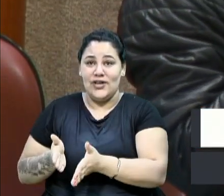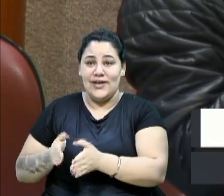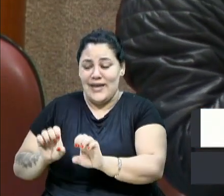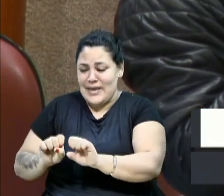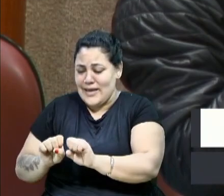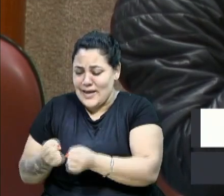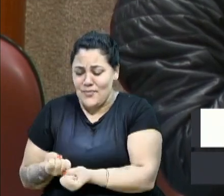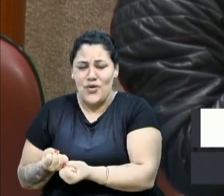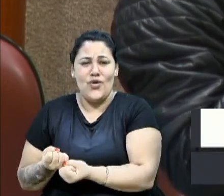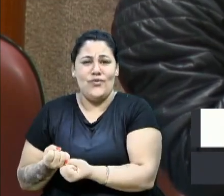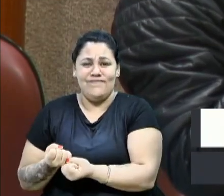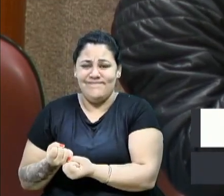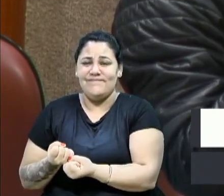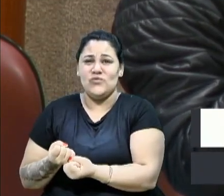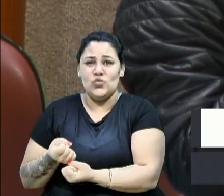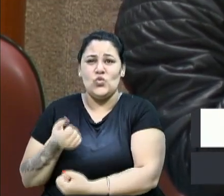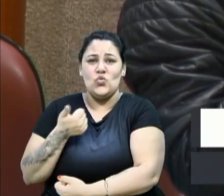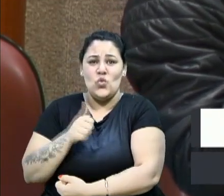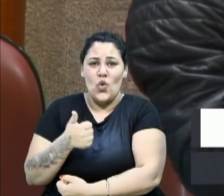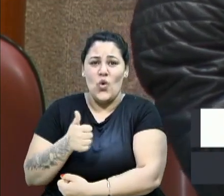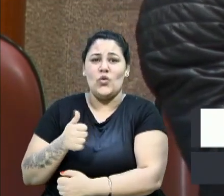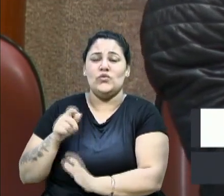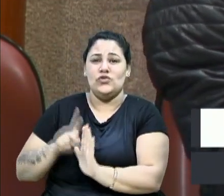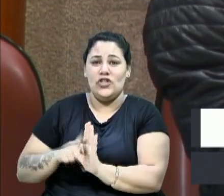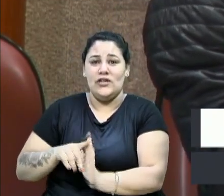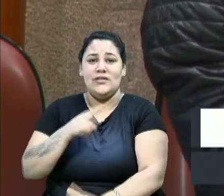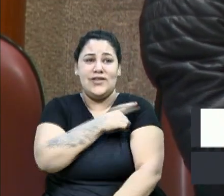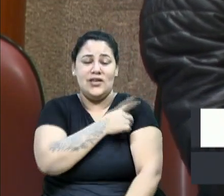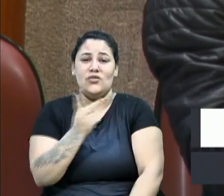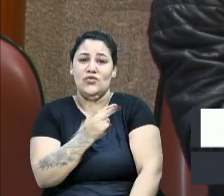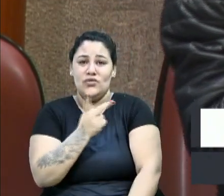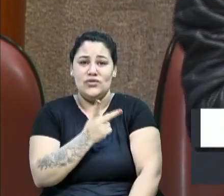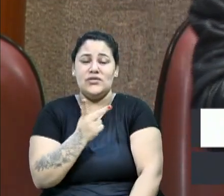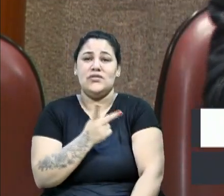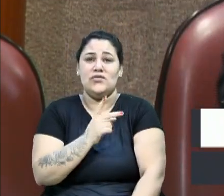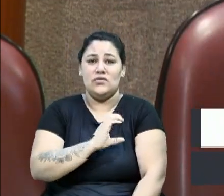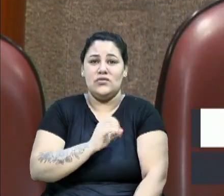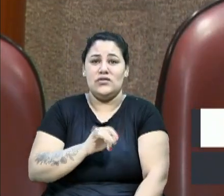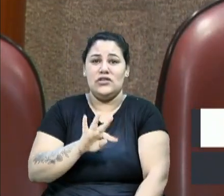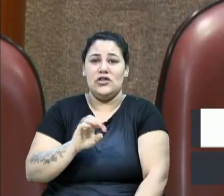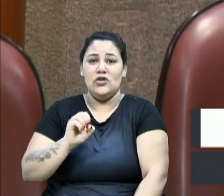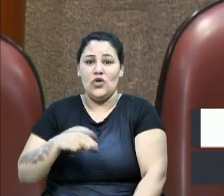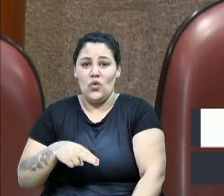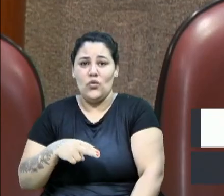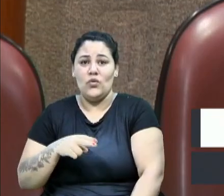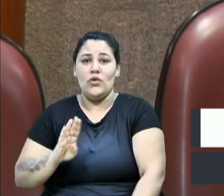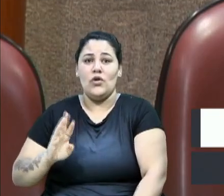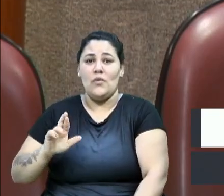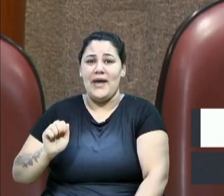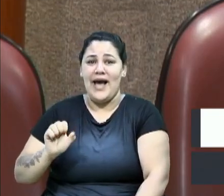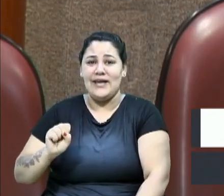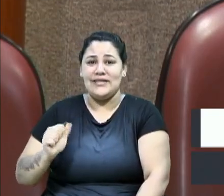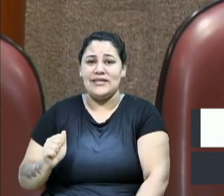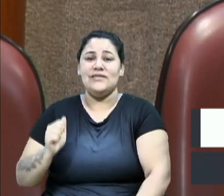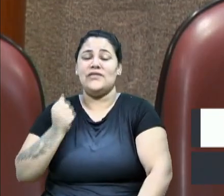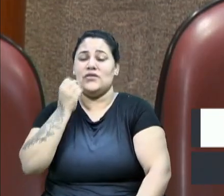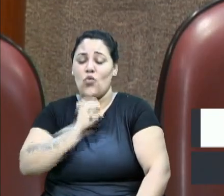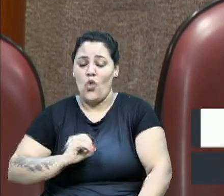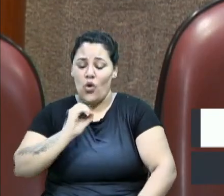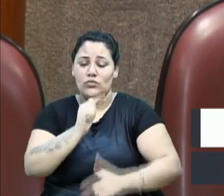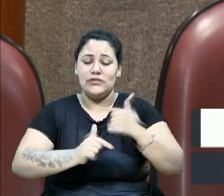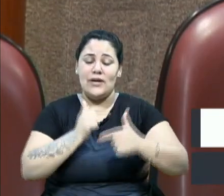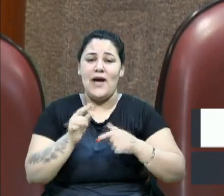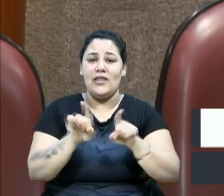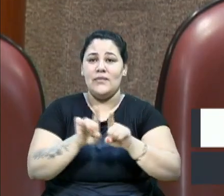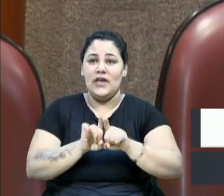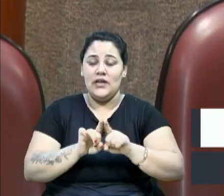projetos tá aqui o citon e o brasa que a diretora lá na smell que fazem um grande trabalho e trabalhar em toda essa questão